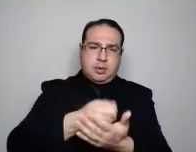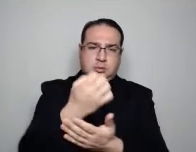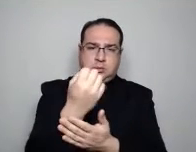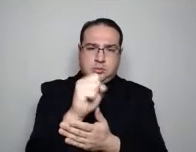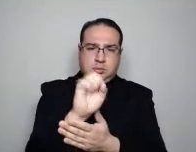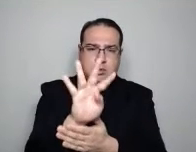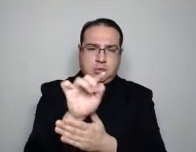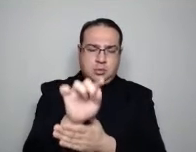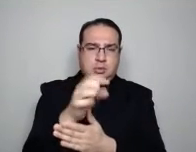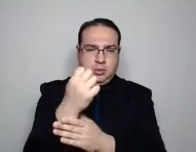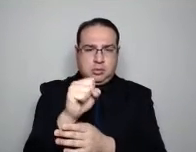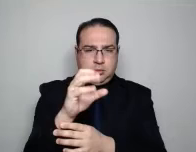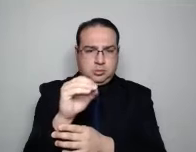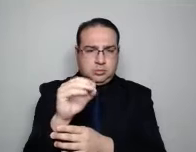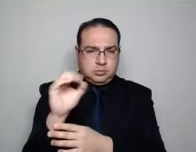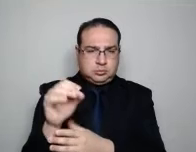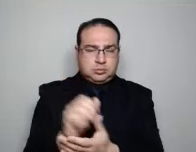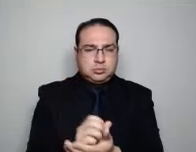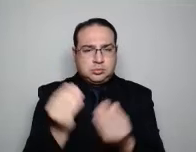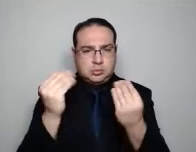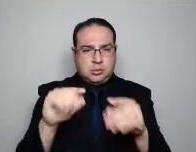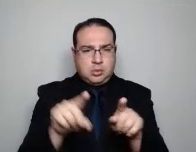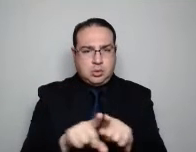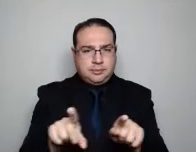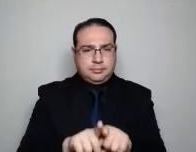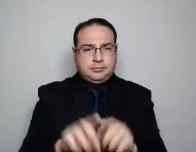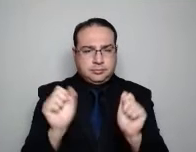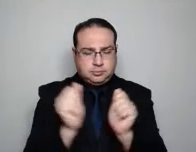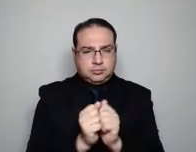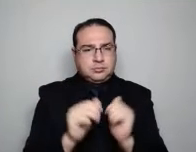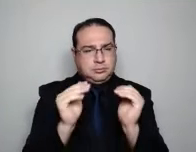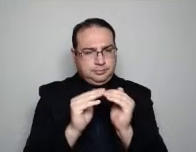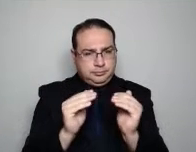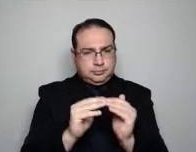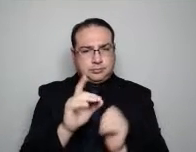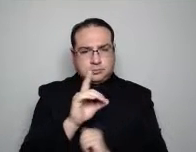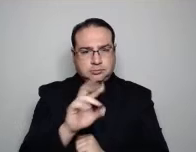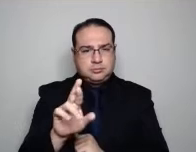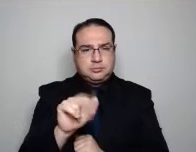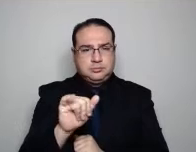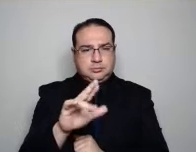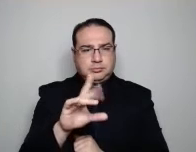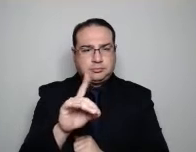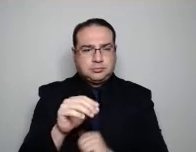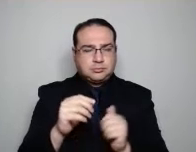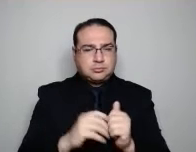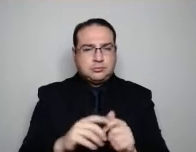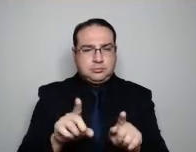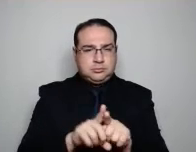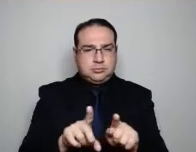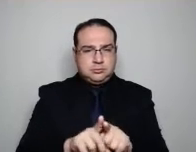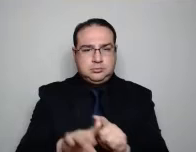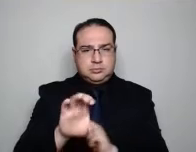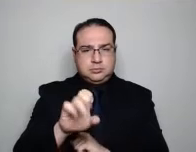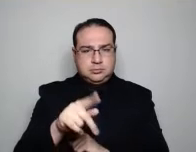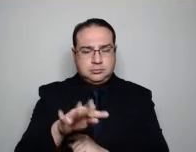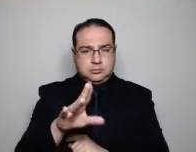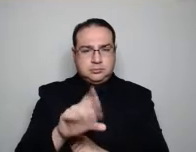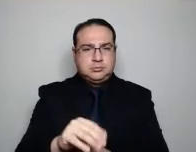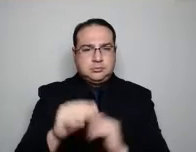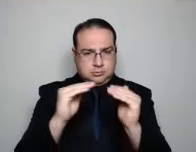84.800. Então, bota 84. Eu estou de acordo, doutor Ricardo. O relator desvendou o expedito. Está de acordo, expedito?